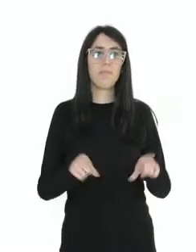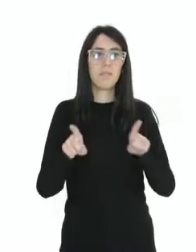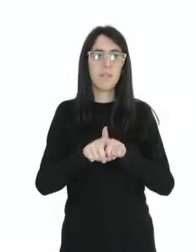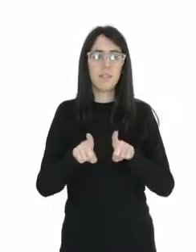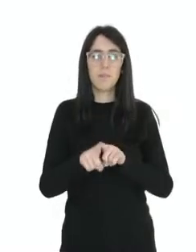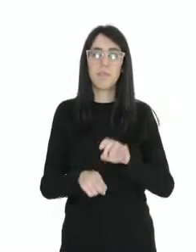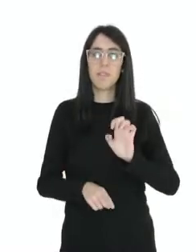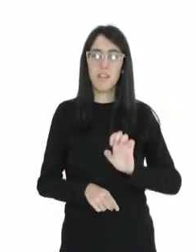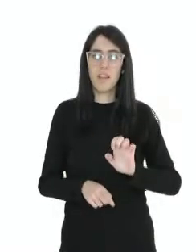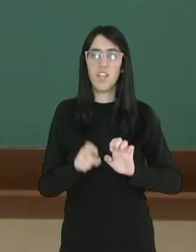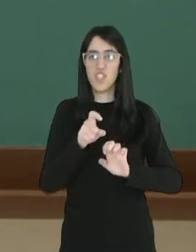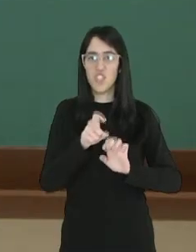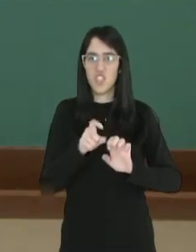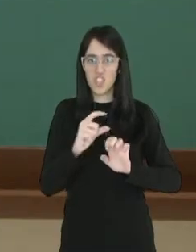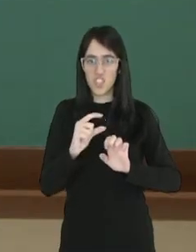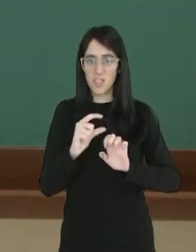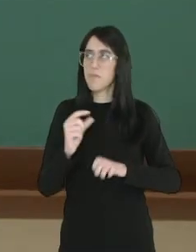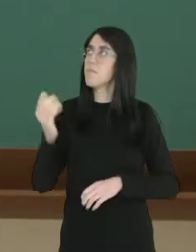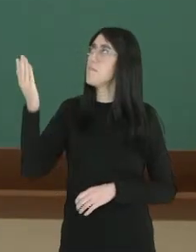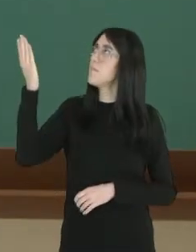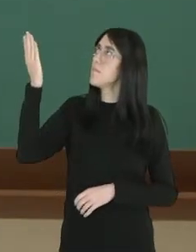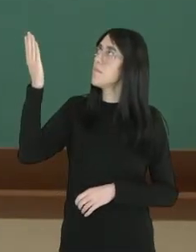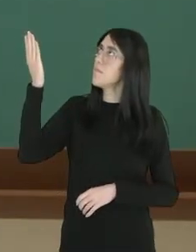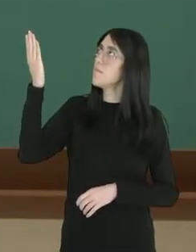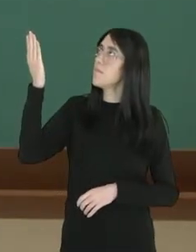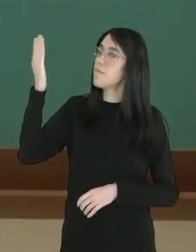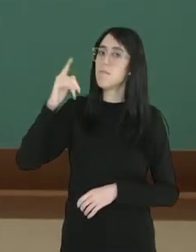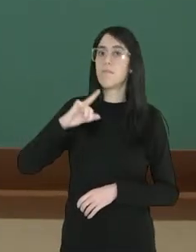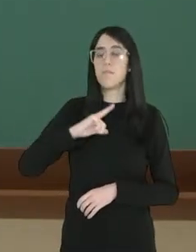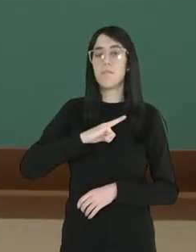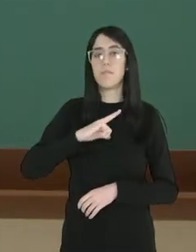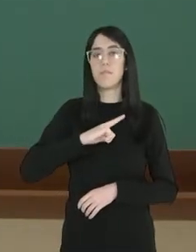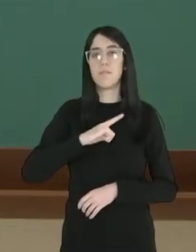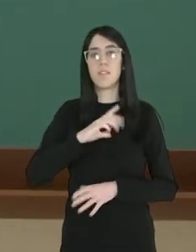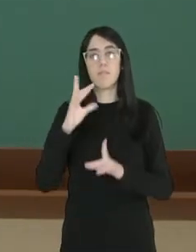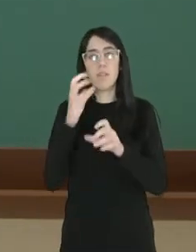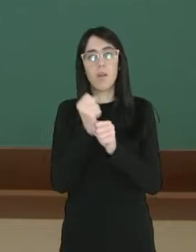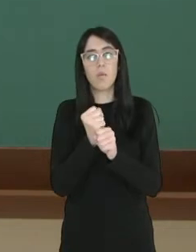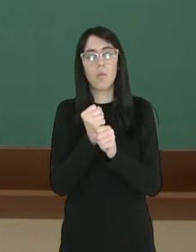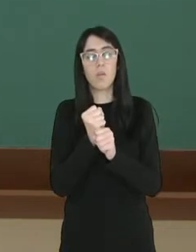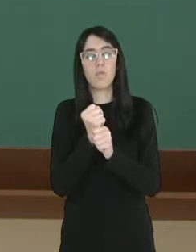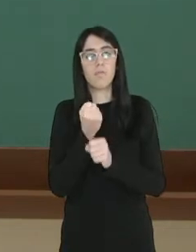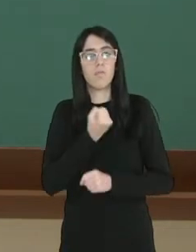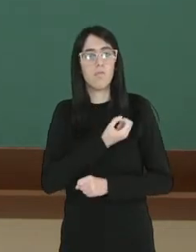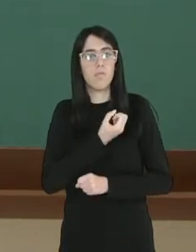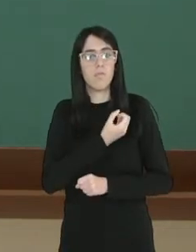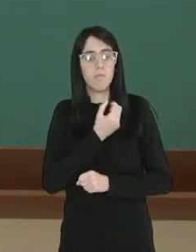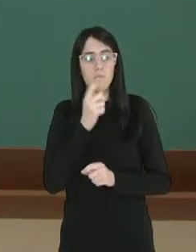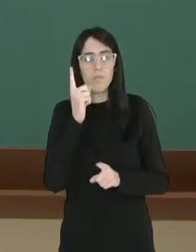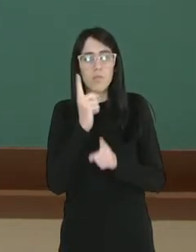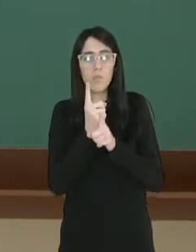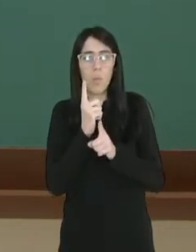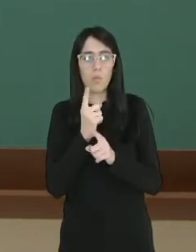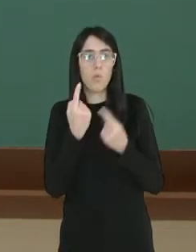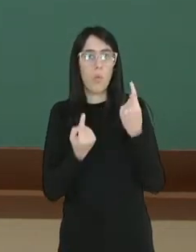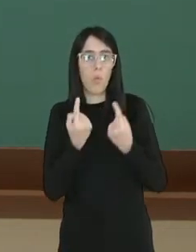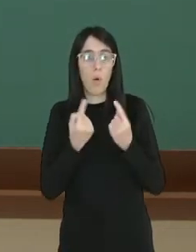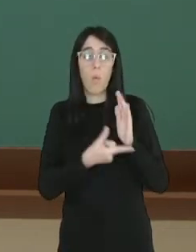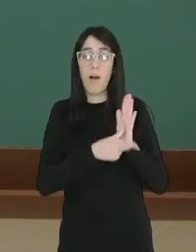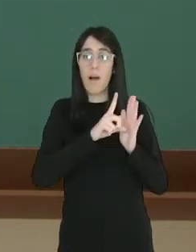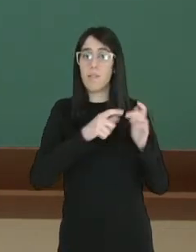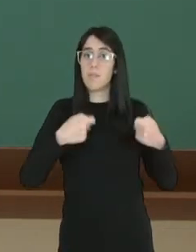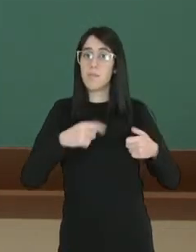na x permite calcular o número n quando se conhece o valor do ln de